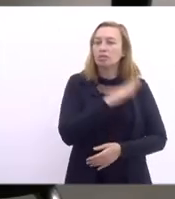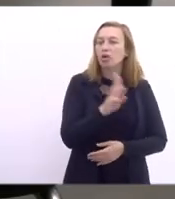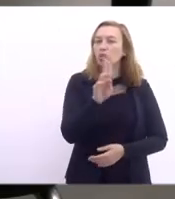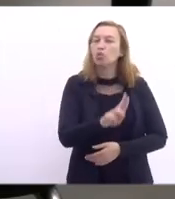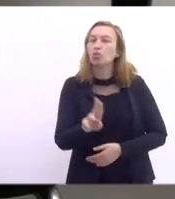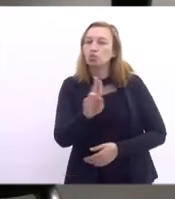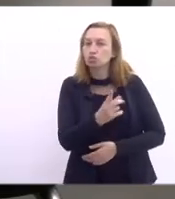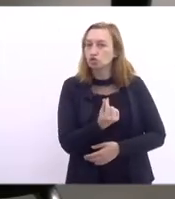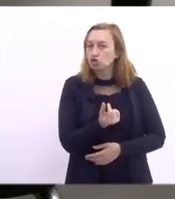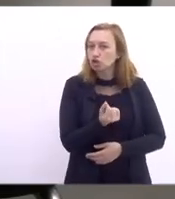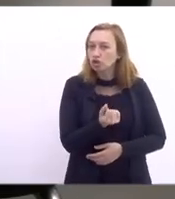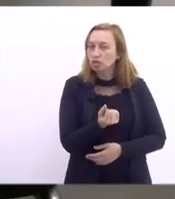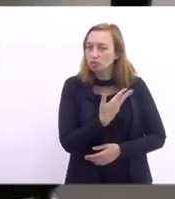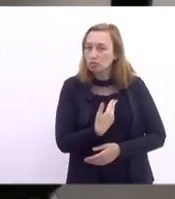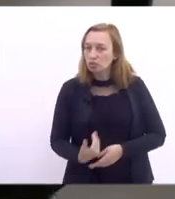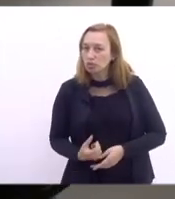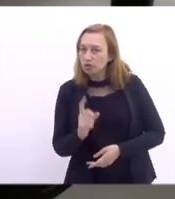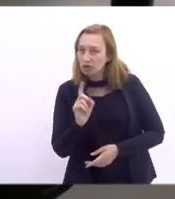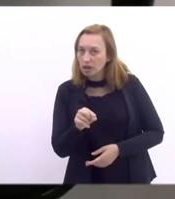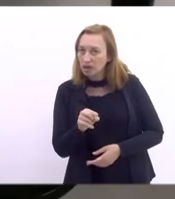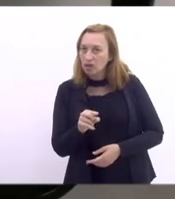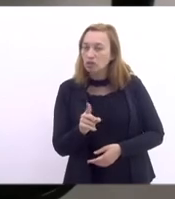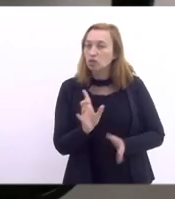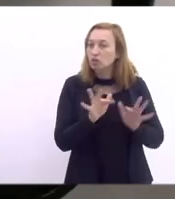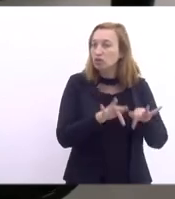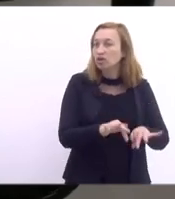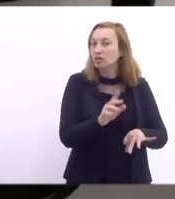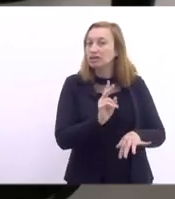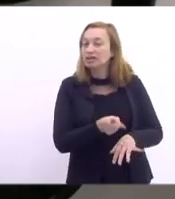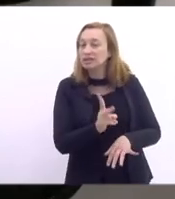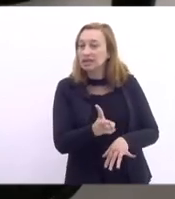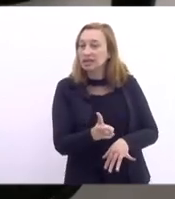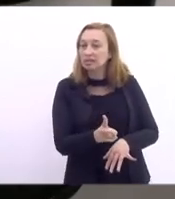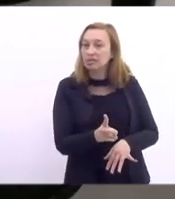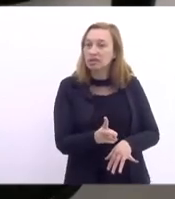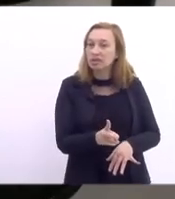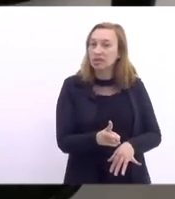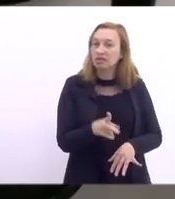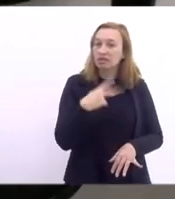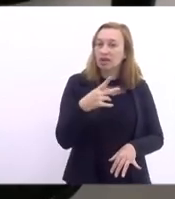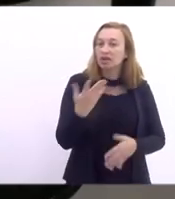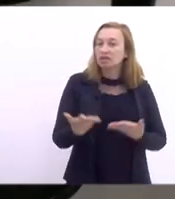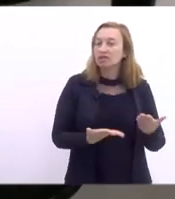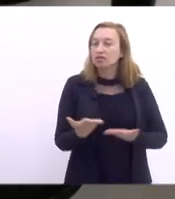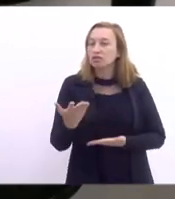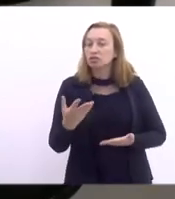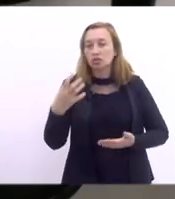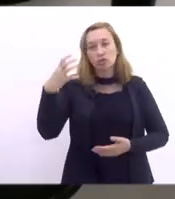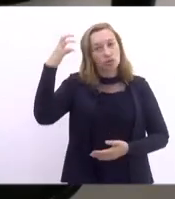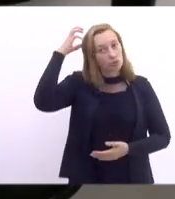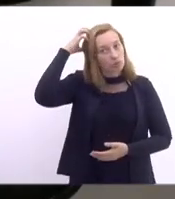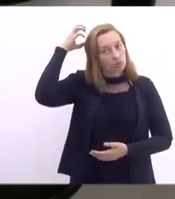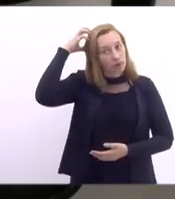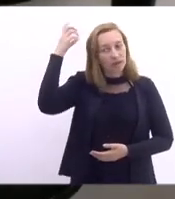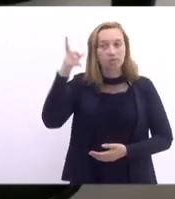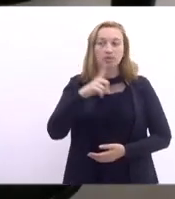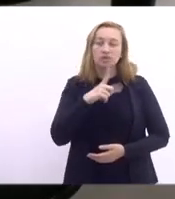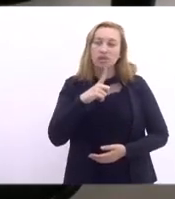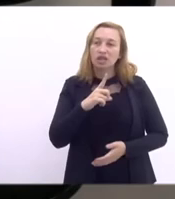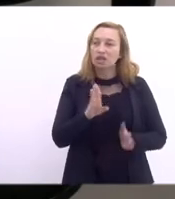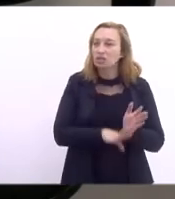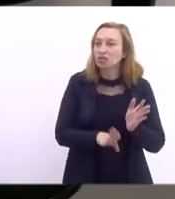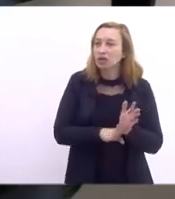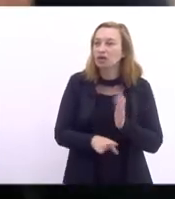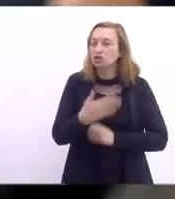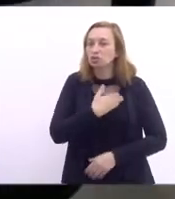público né no final é sempre cortado tem colocado o servidor como o grande culpado do gasto público e